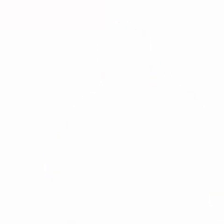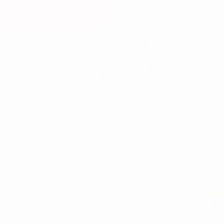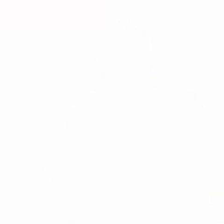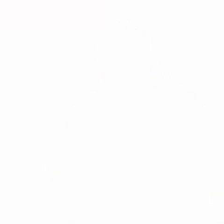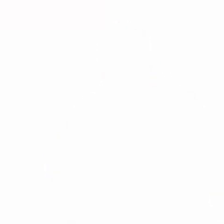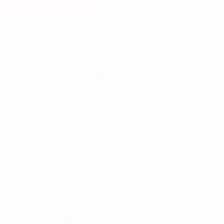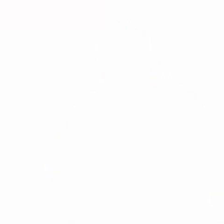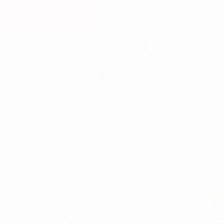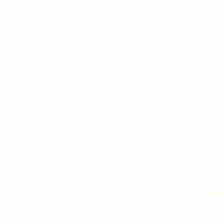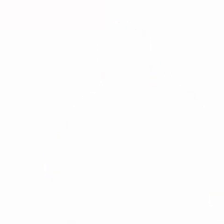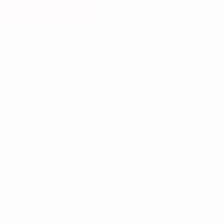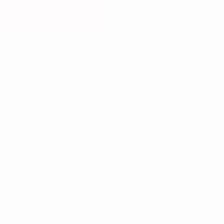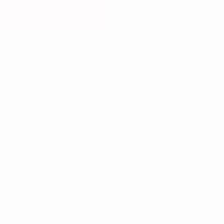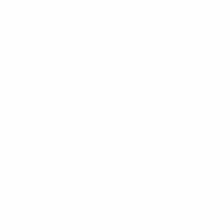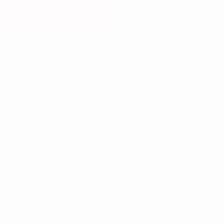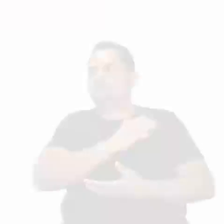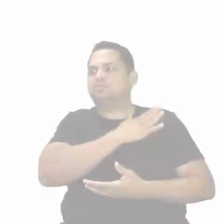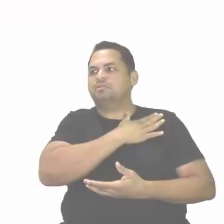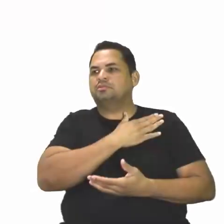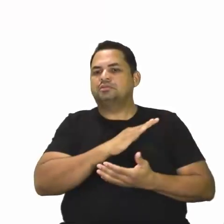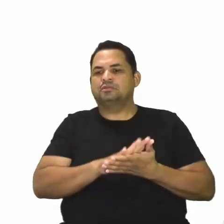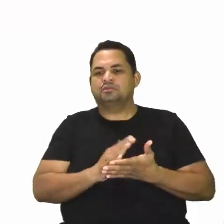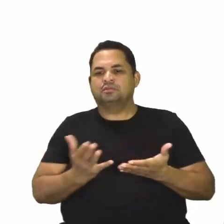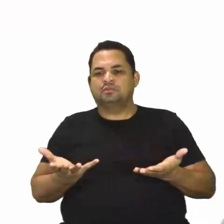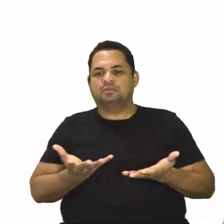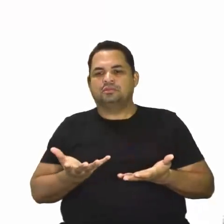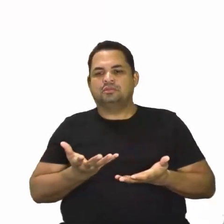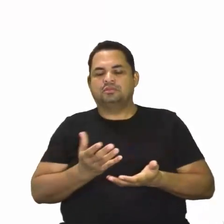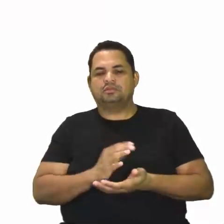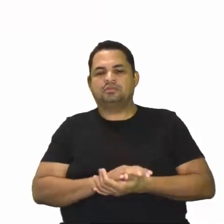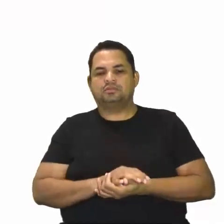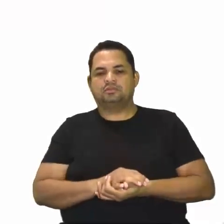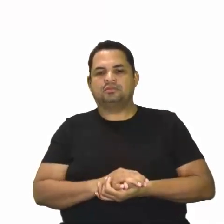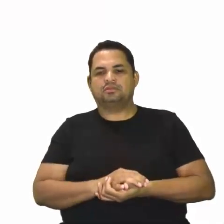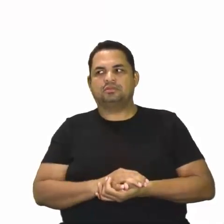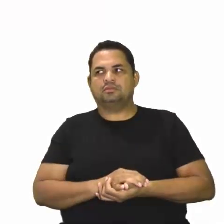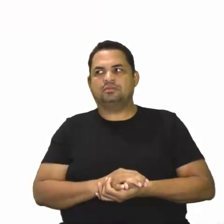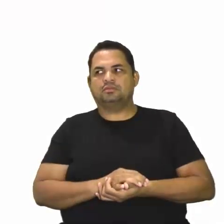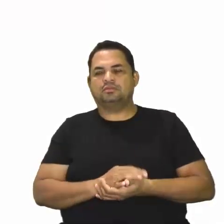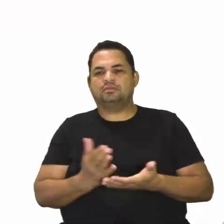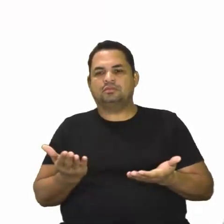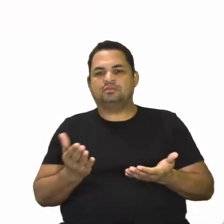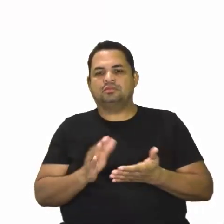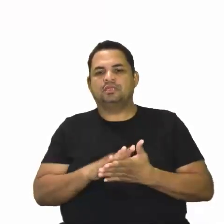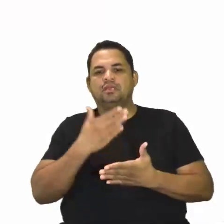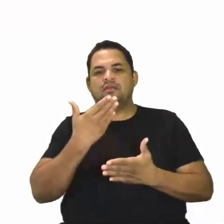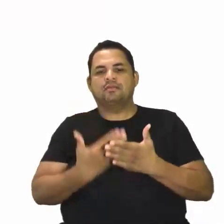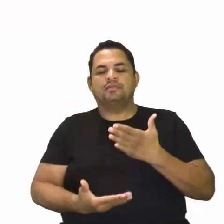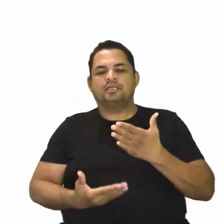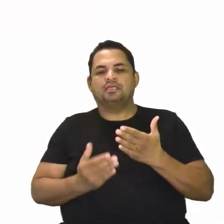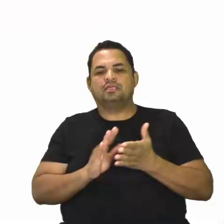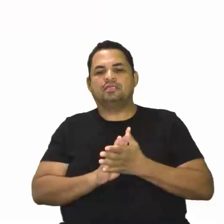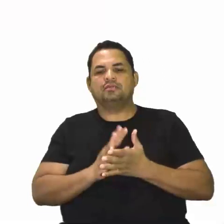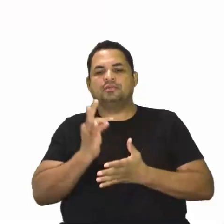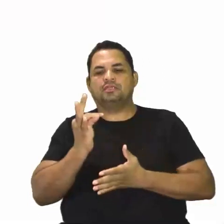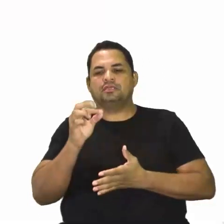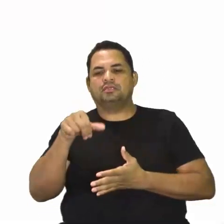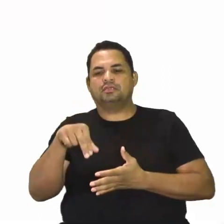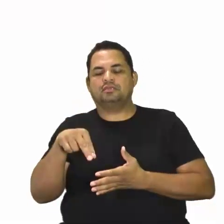dos militares. Os militares queriam Maluf. E o Maluf, então, vai perder para Tancredo